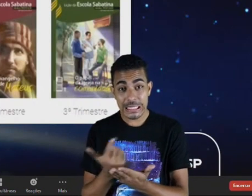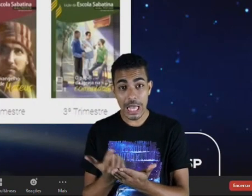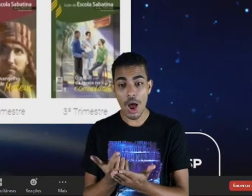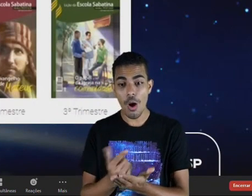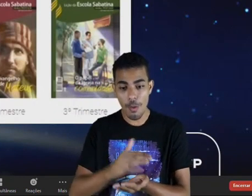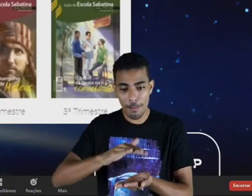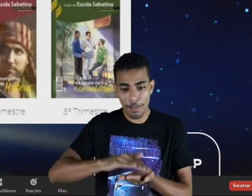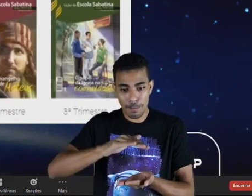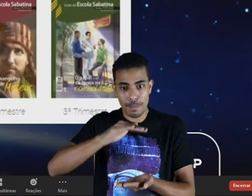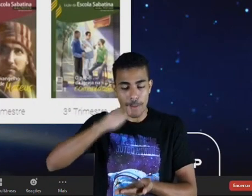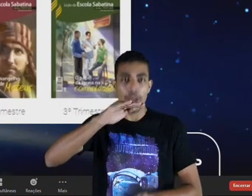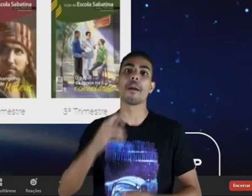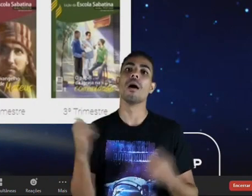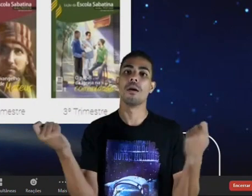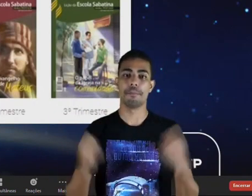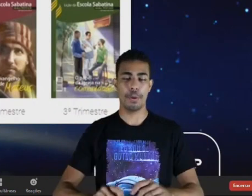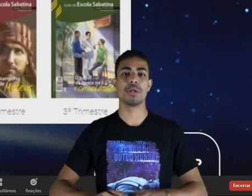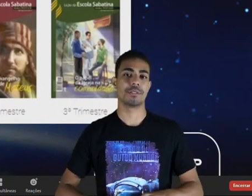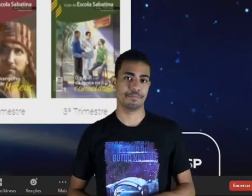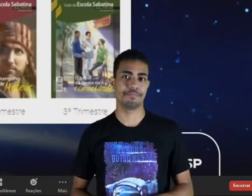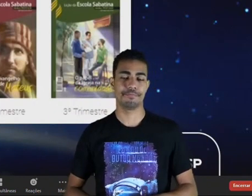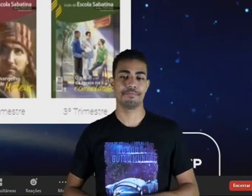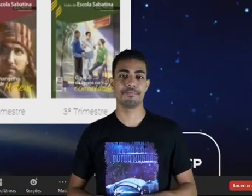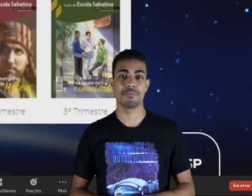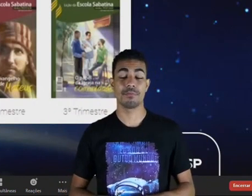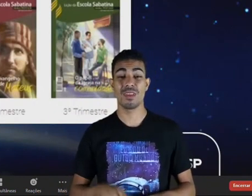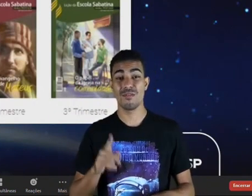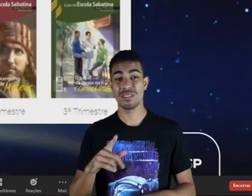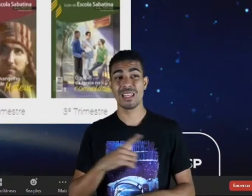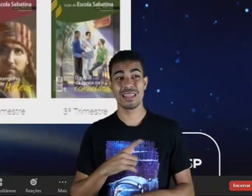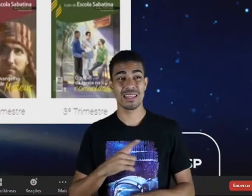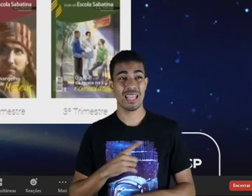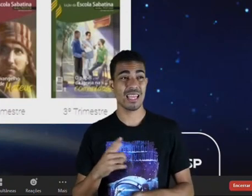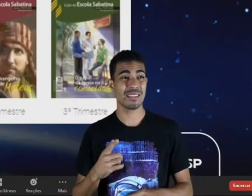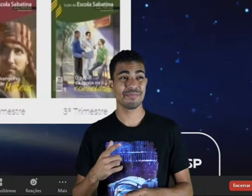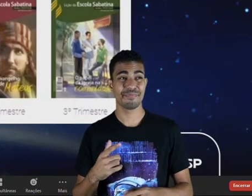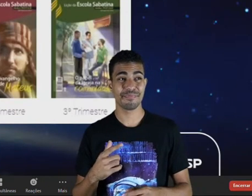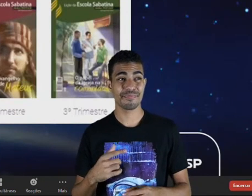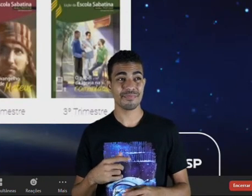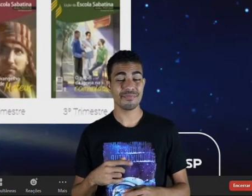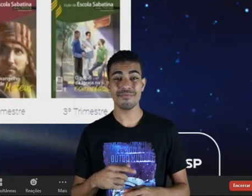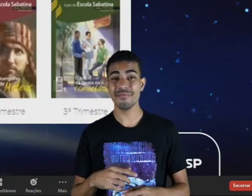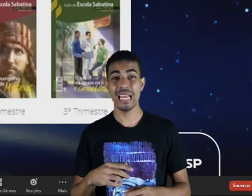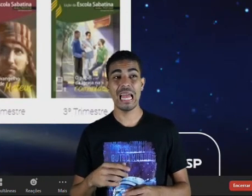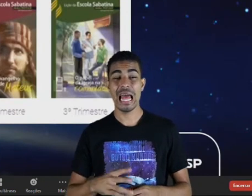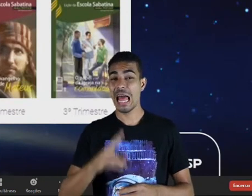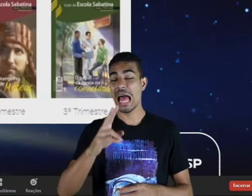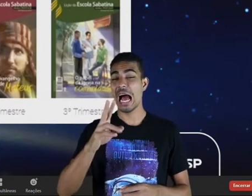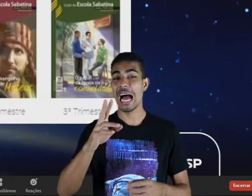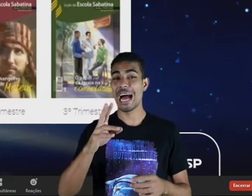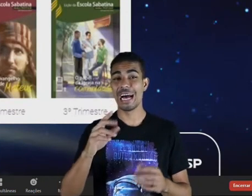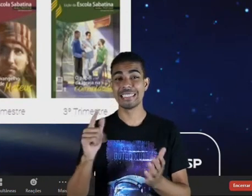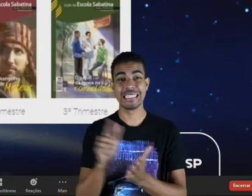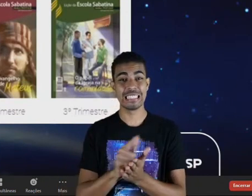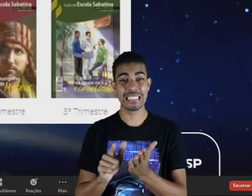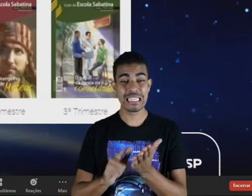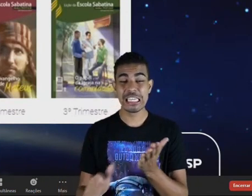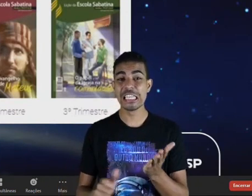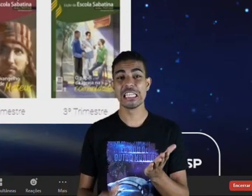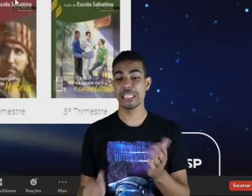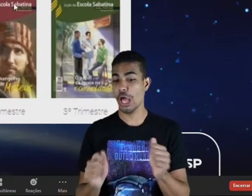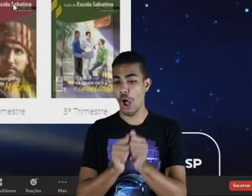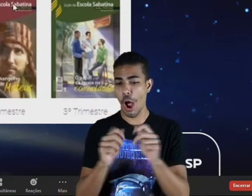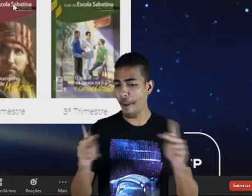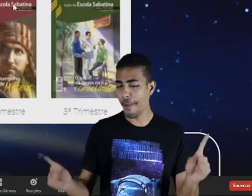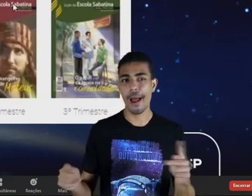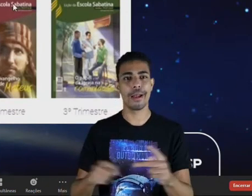escola sabatina. Gente, você tem um comentário aqui, olha, por exemplo, a lição aqui sobre Apocalipse, você entendeu? Lição